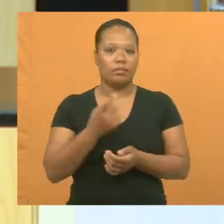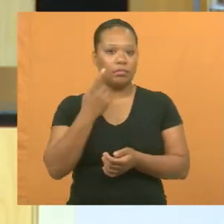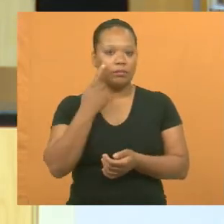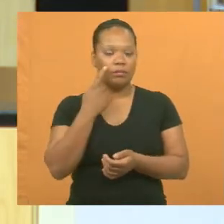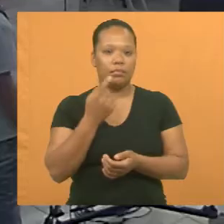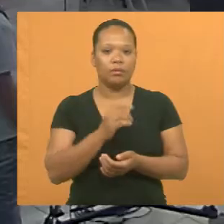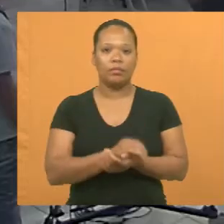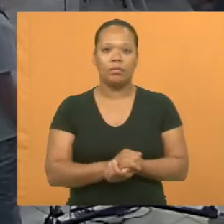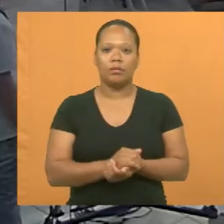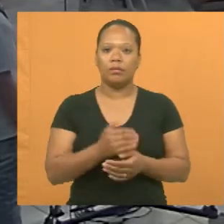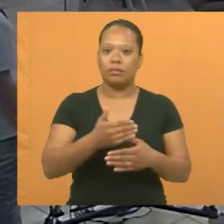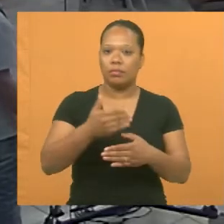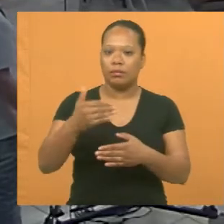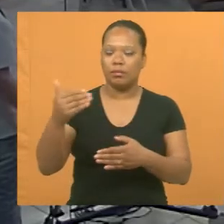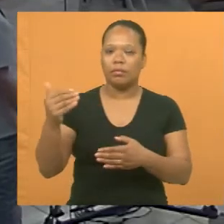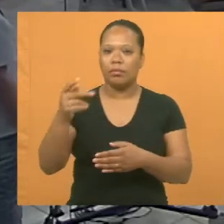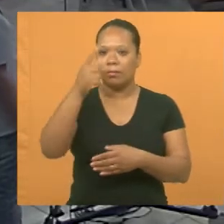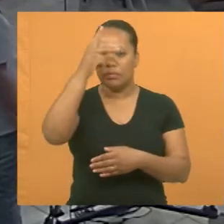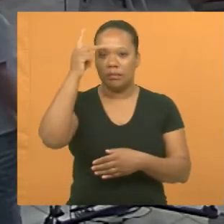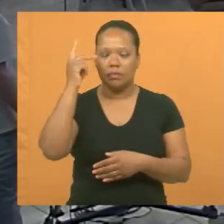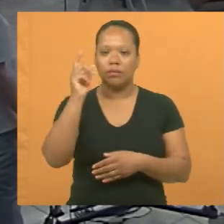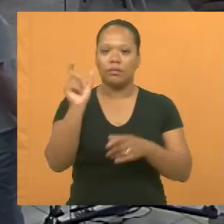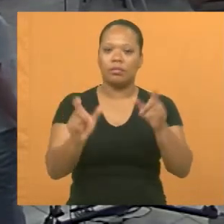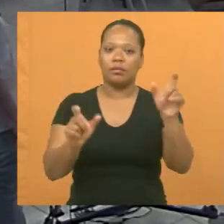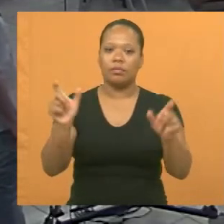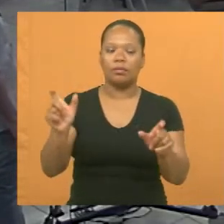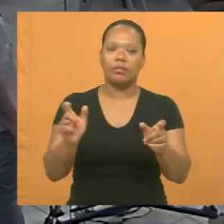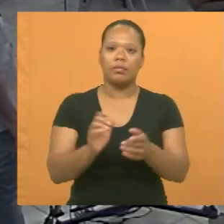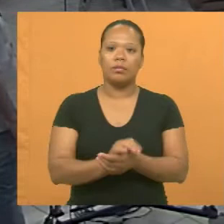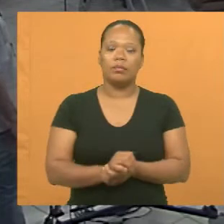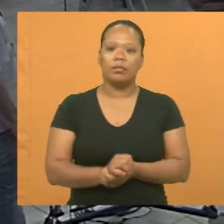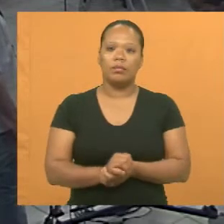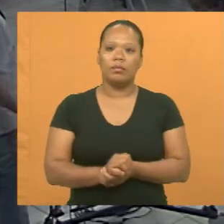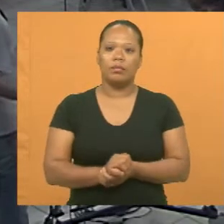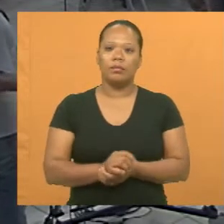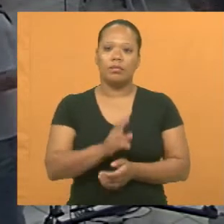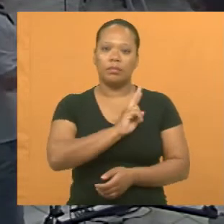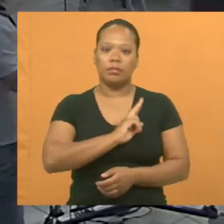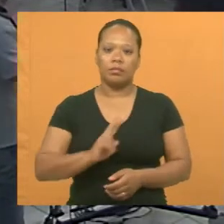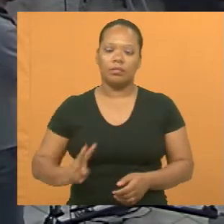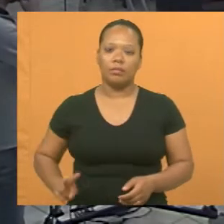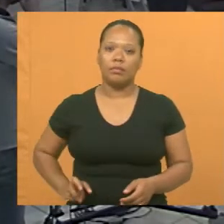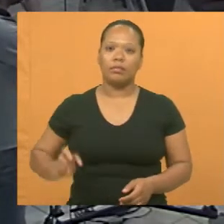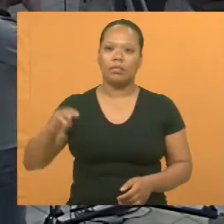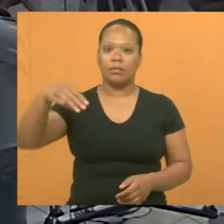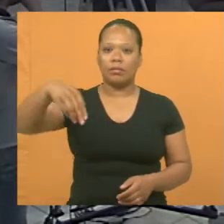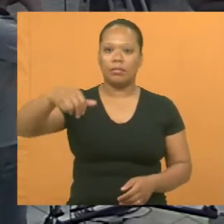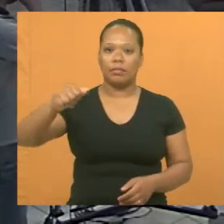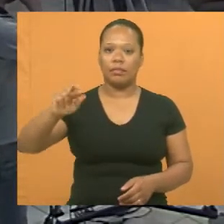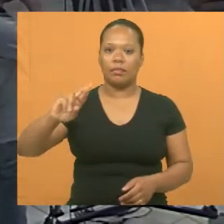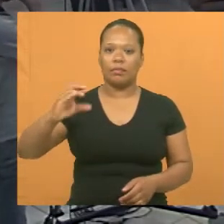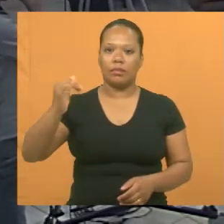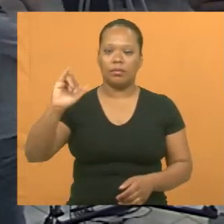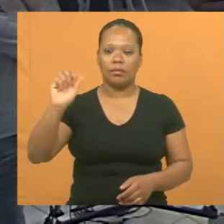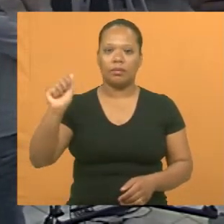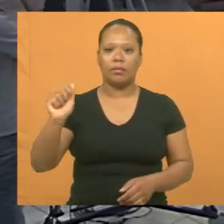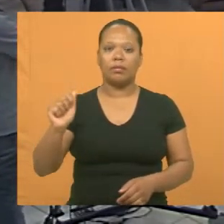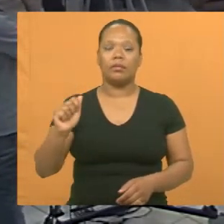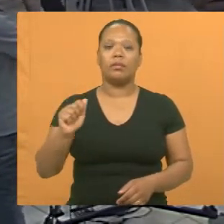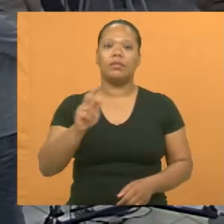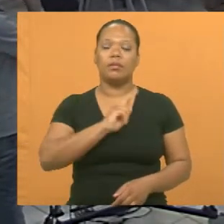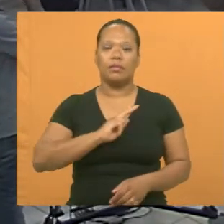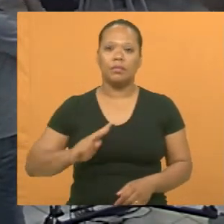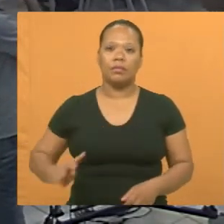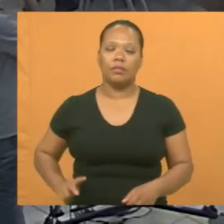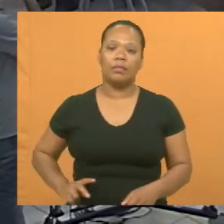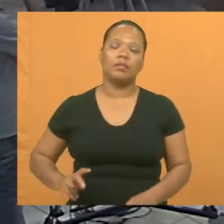pares. Senhorita Presidente, estão presentes a vereadora Doutora Márcia, o vereador Fernando da Ótica